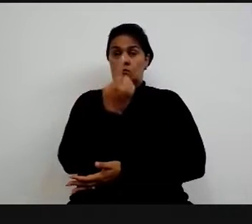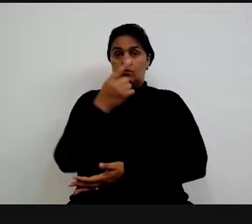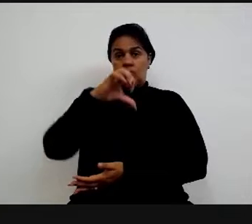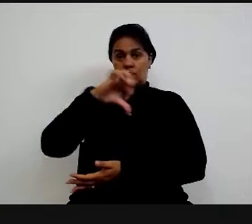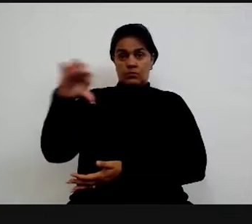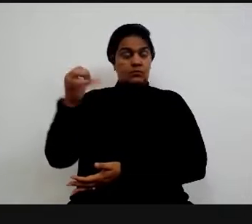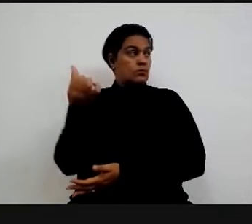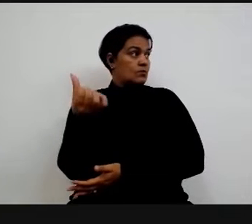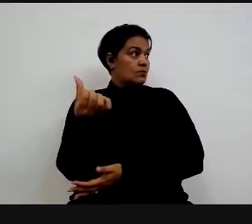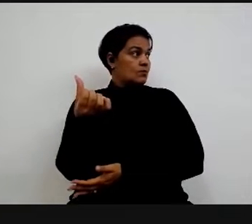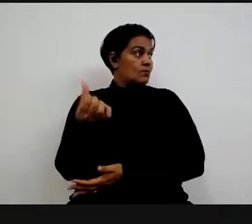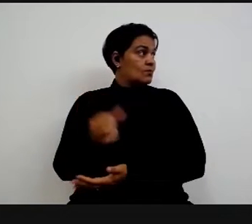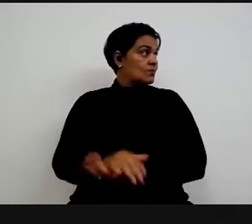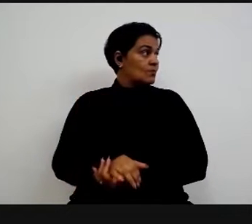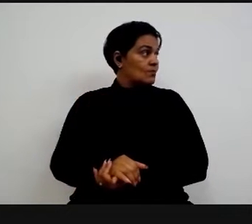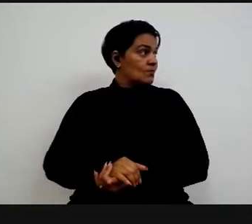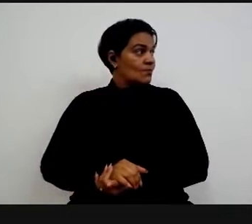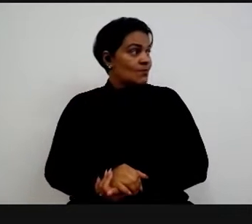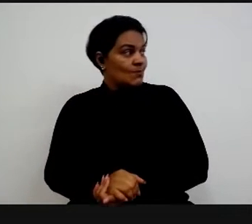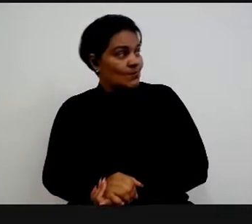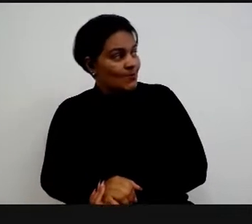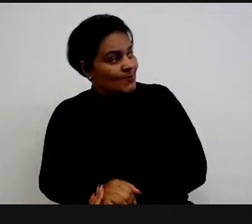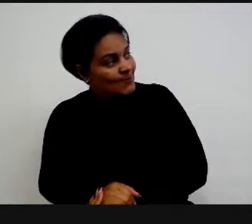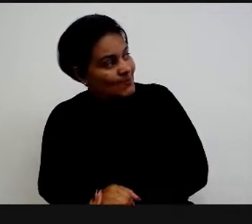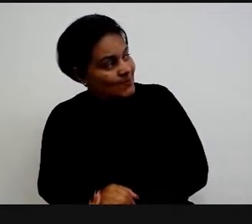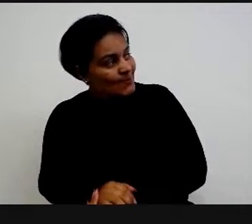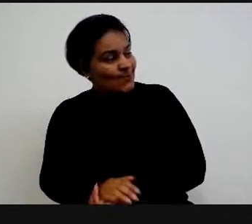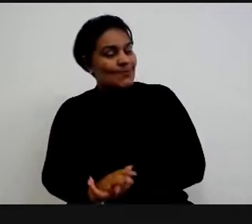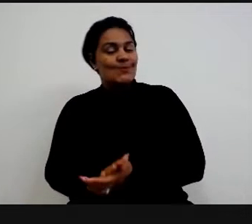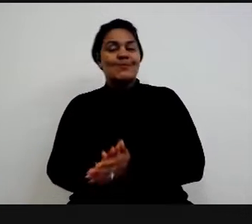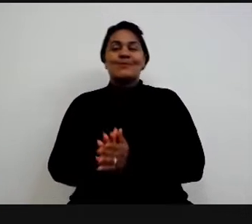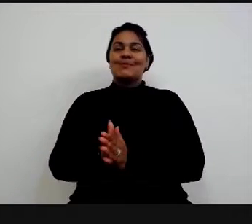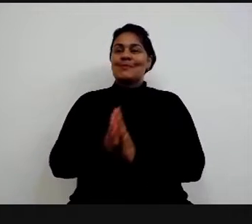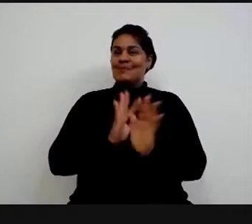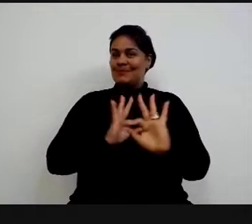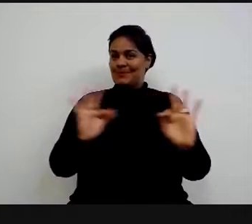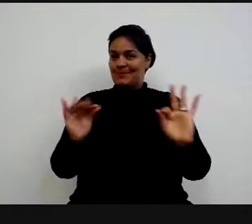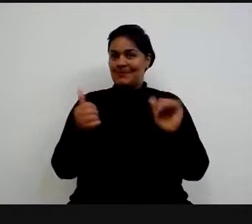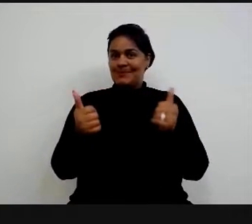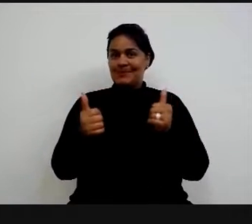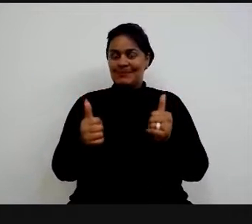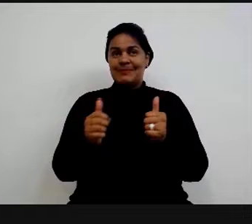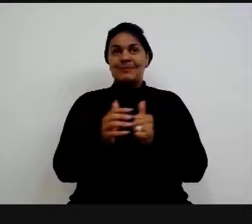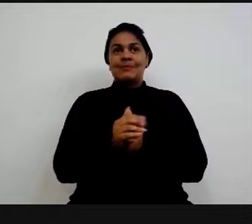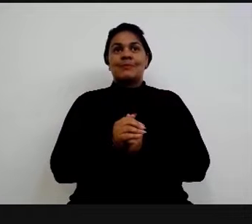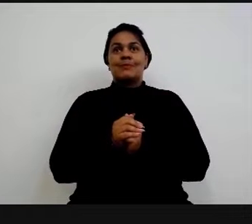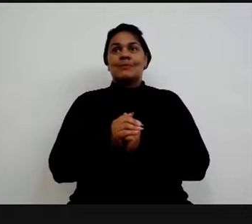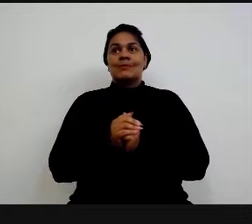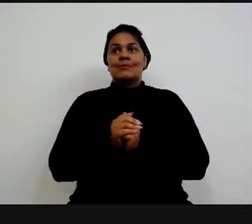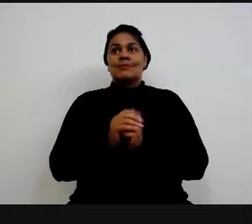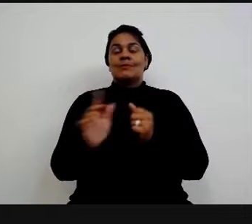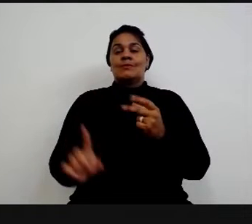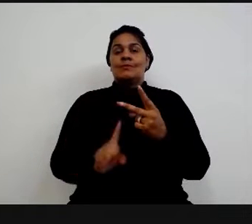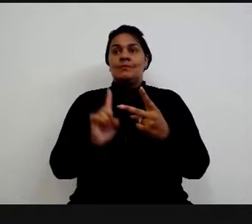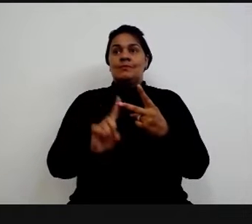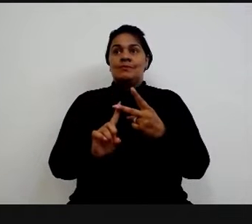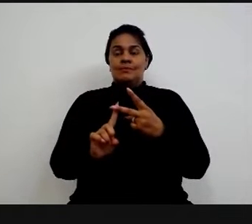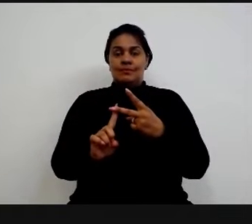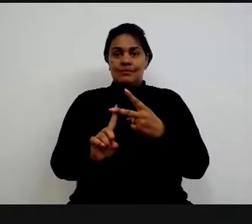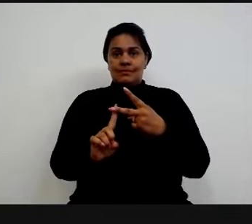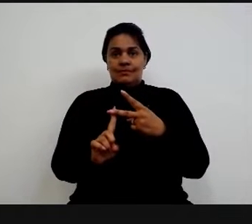1996. Li tudo? Muito bem. Na sequência, nós